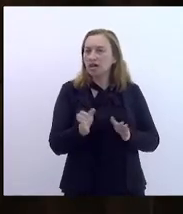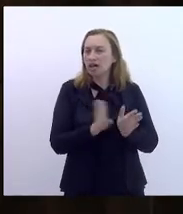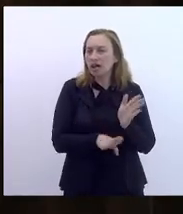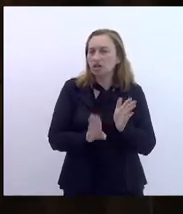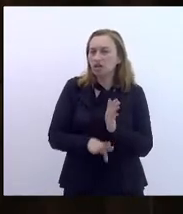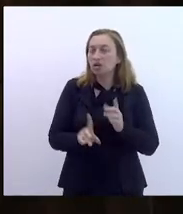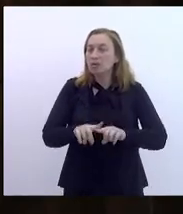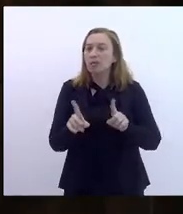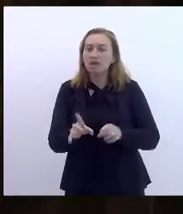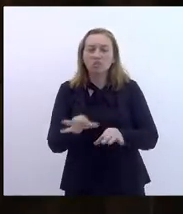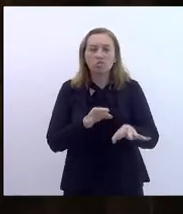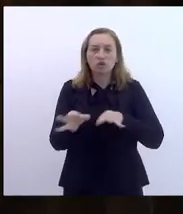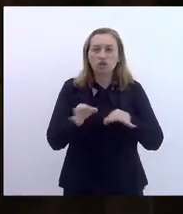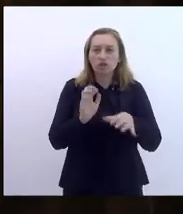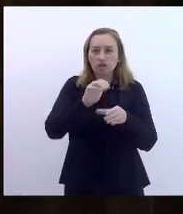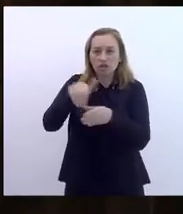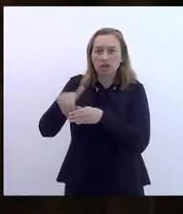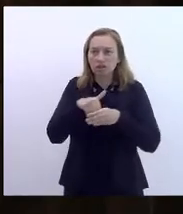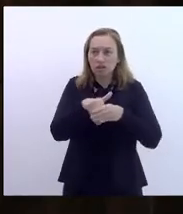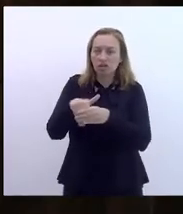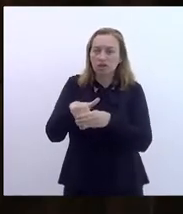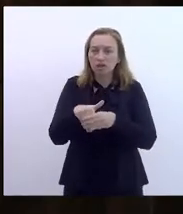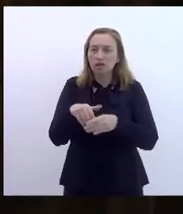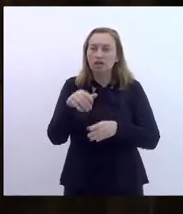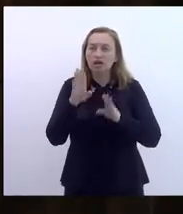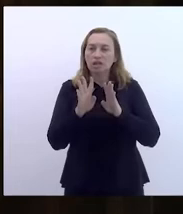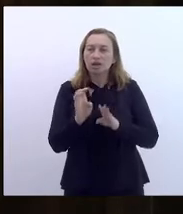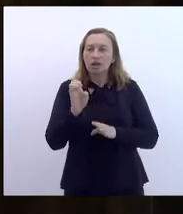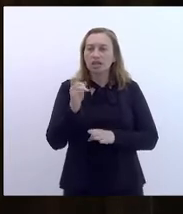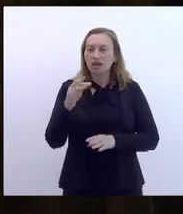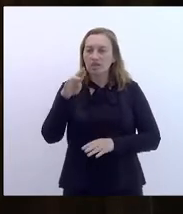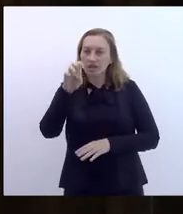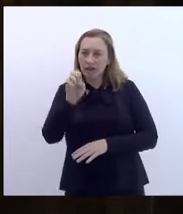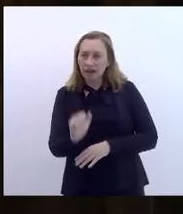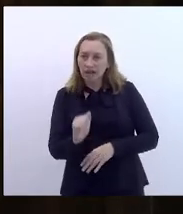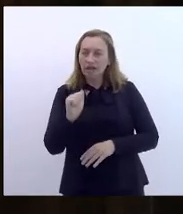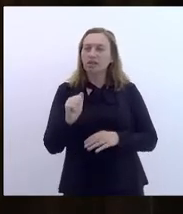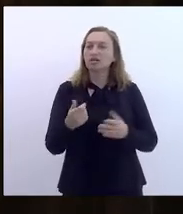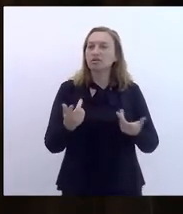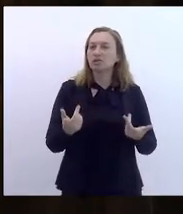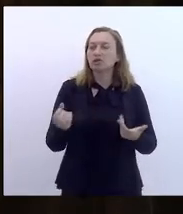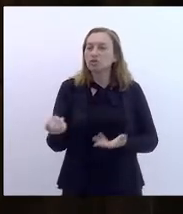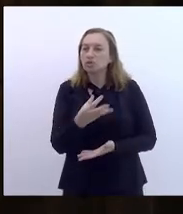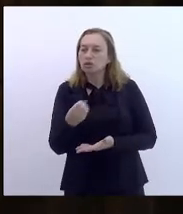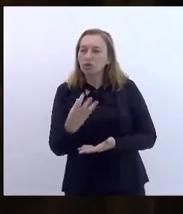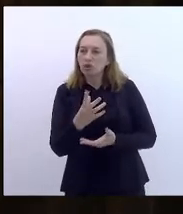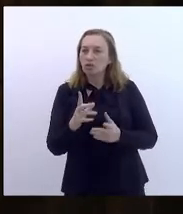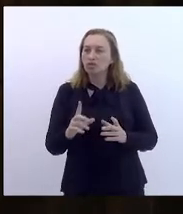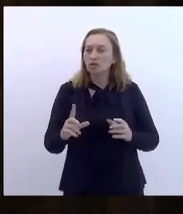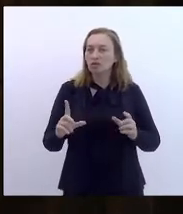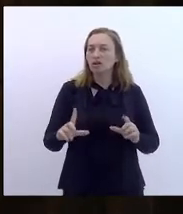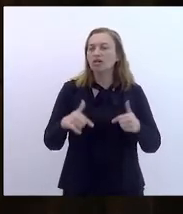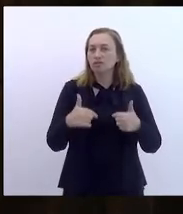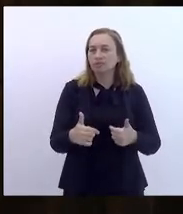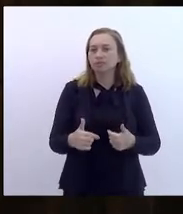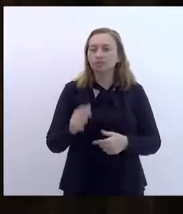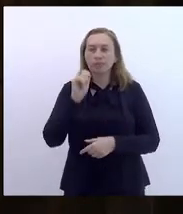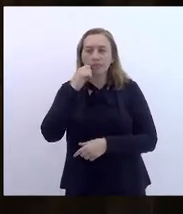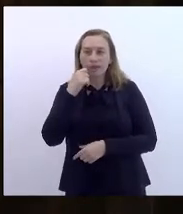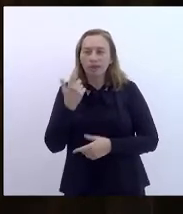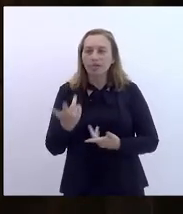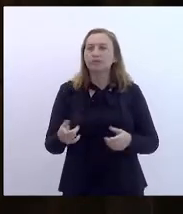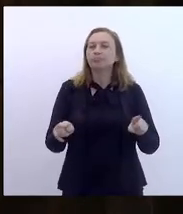projeto eleitoral os cabos Os Guardiões do Crivella agora ganhando nova versão Eduardo Paes e certamente